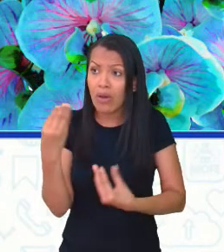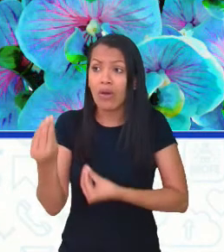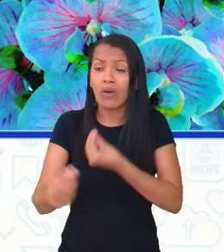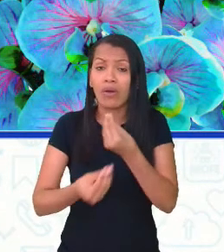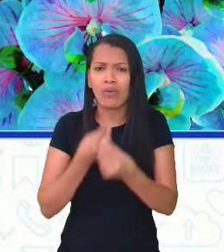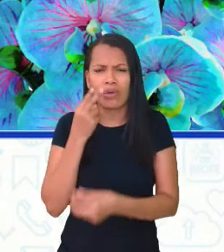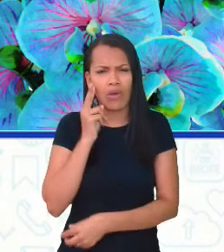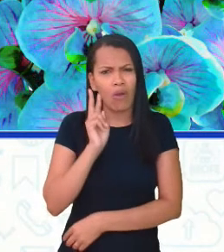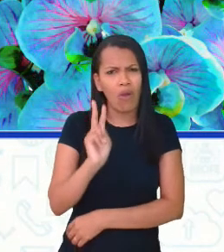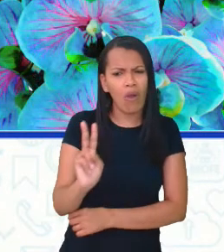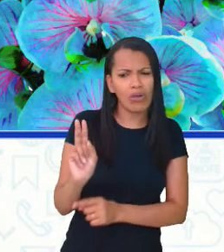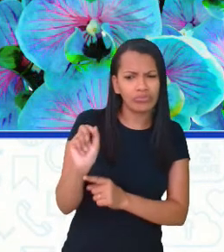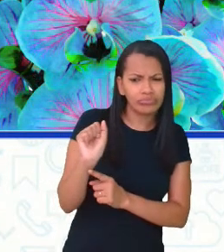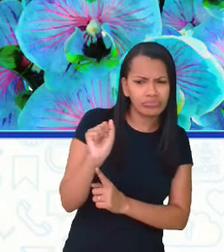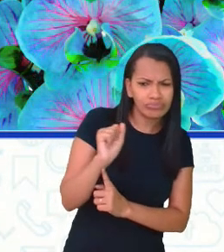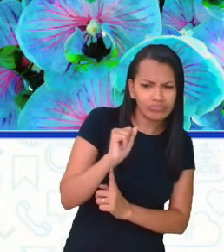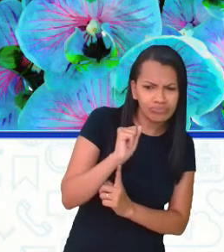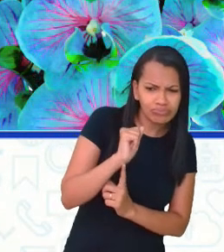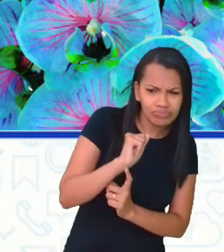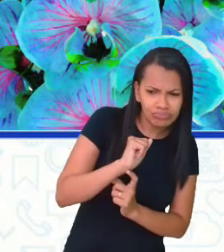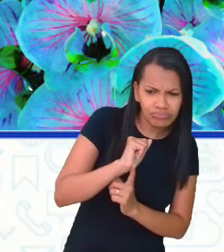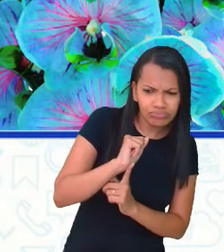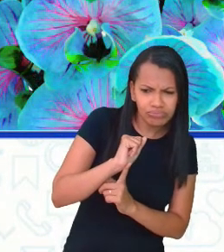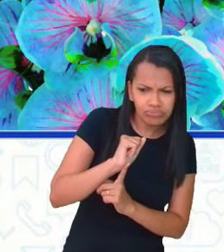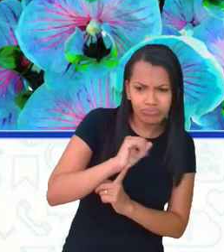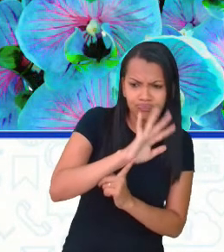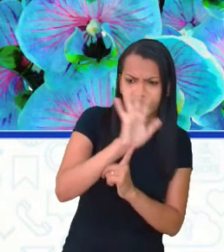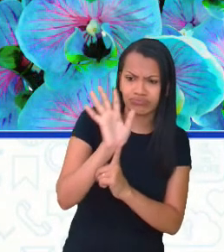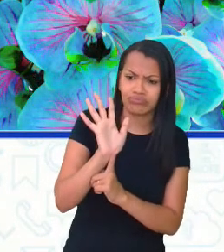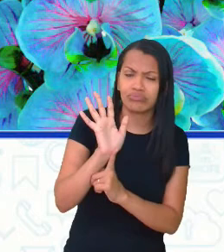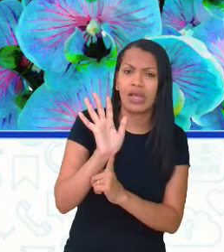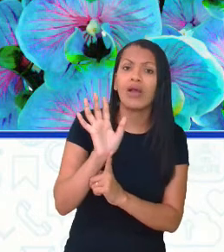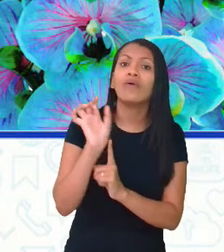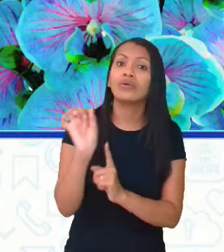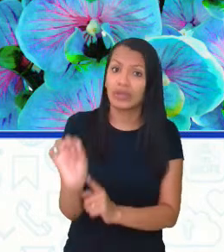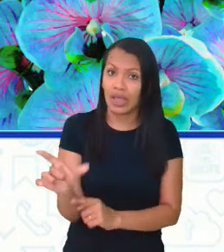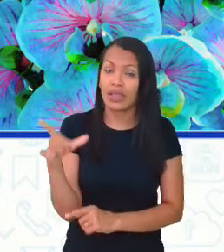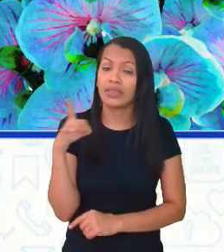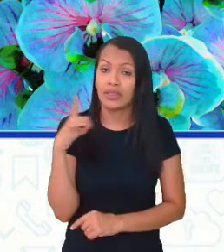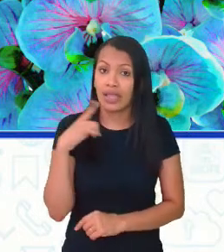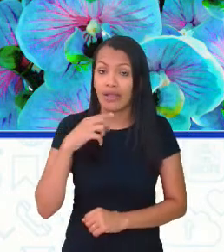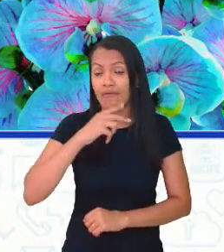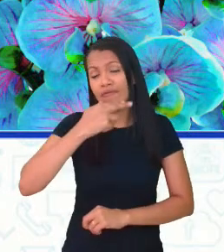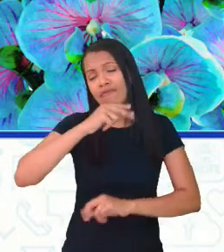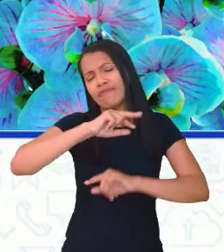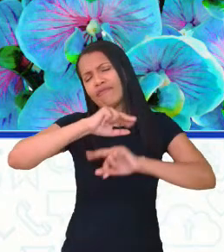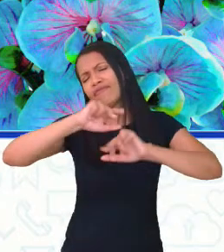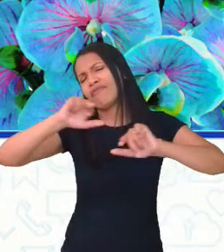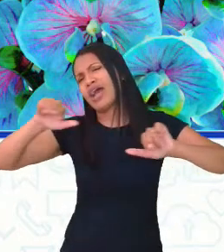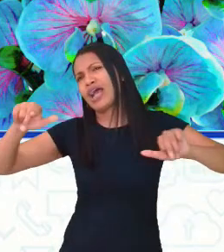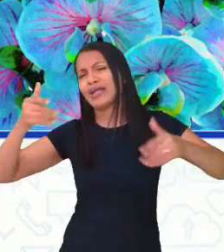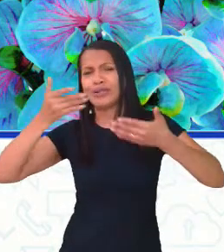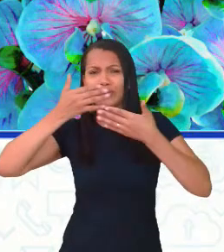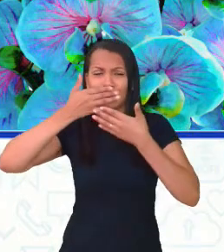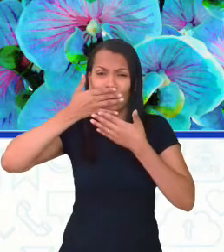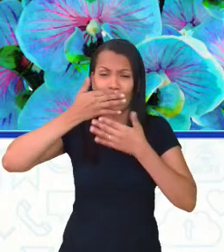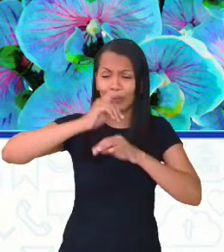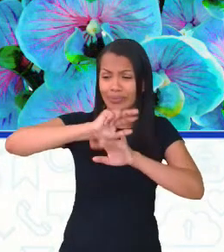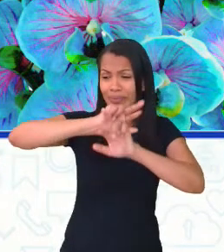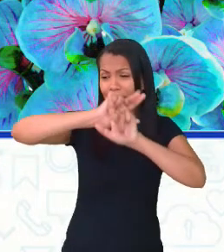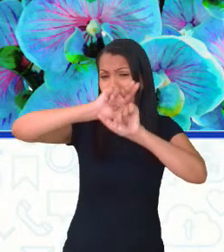olha para o pavão, e o que a gente vê quando olha para o pavão é um bicho que tem várias cores, um bicho muito colorido, né? Ou